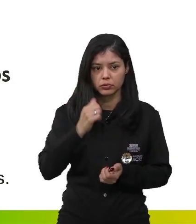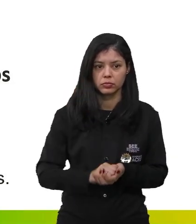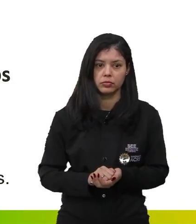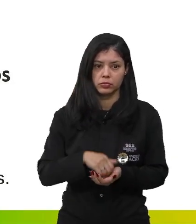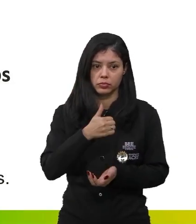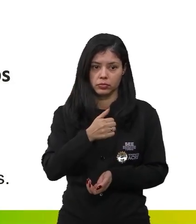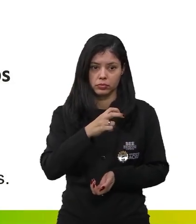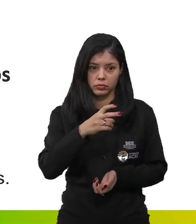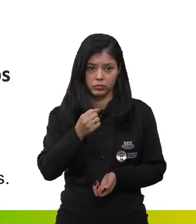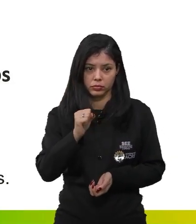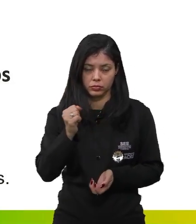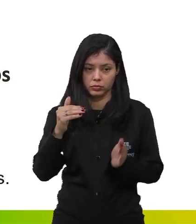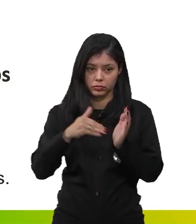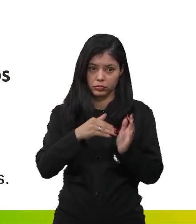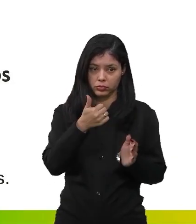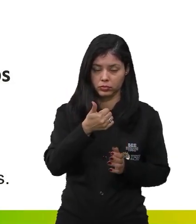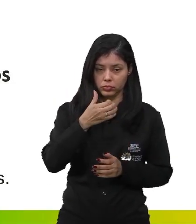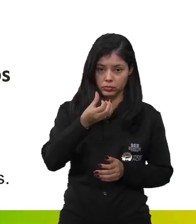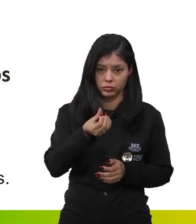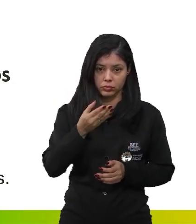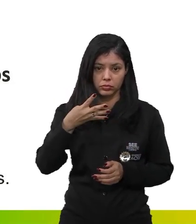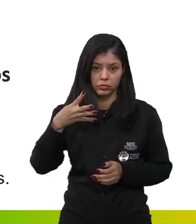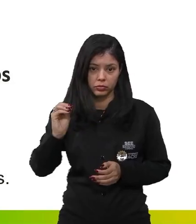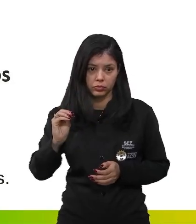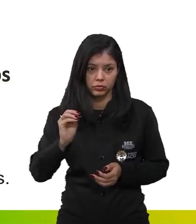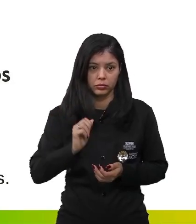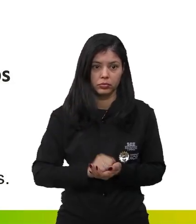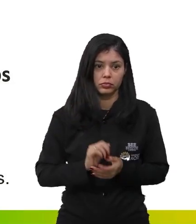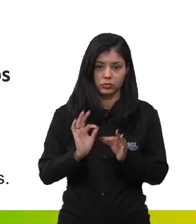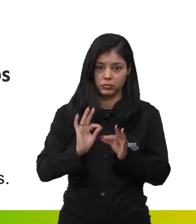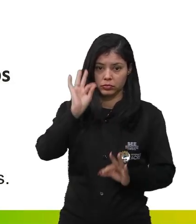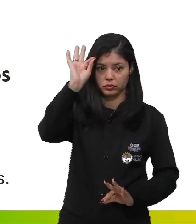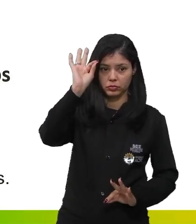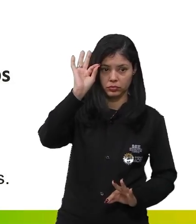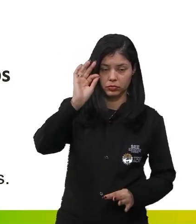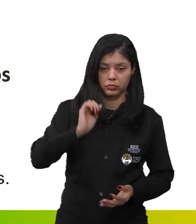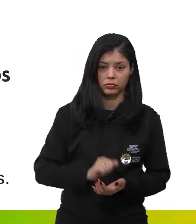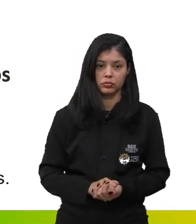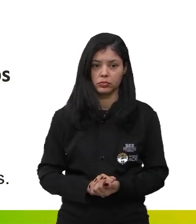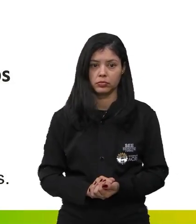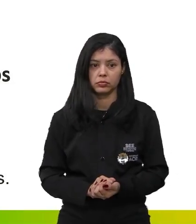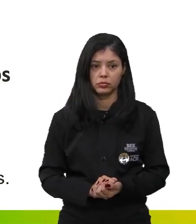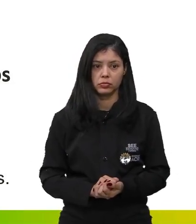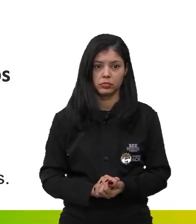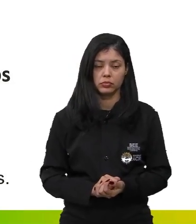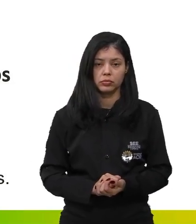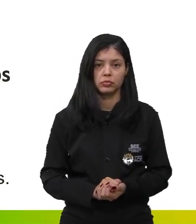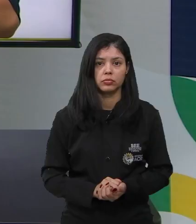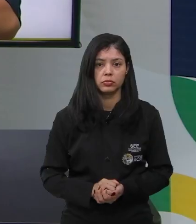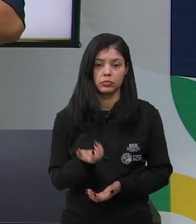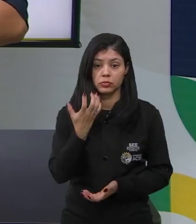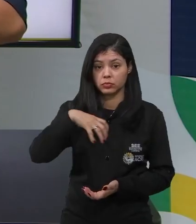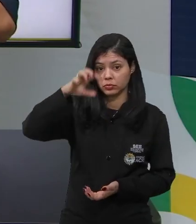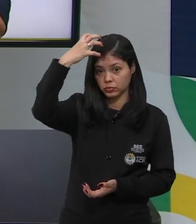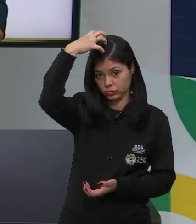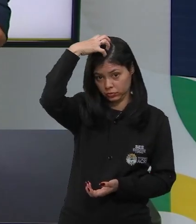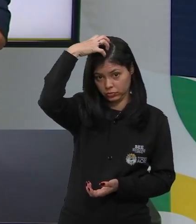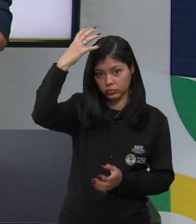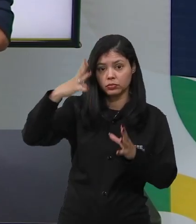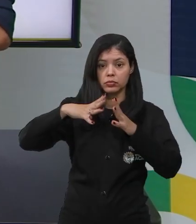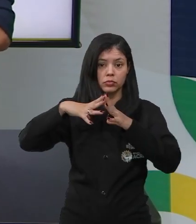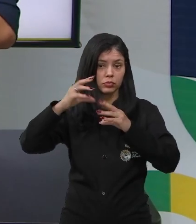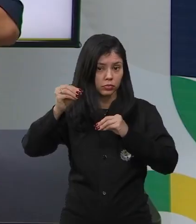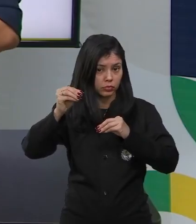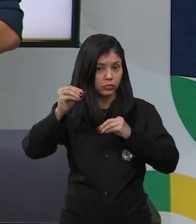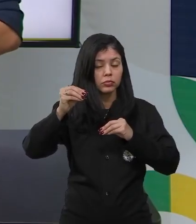1580 e 1640 tornou a linha divisória obsoleta. Foi quando o rei de Portugal